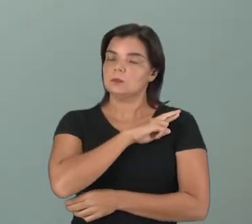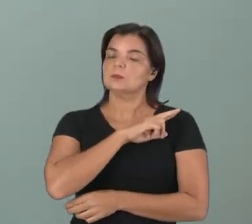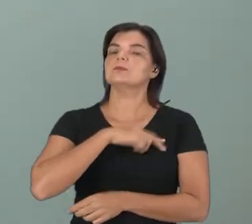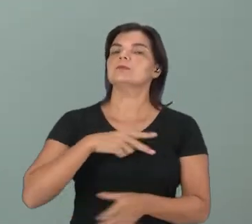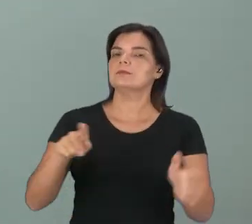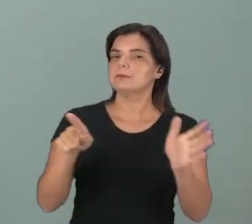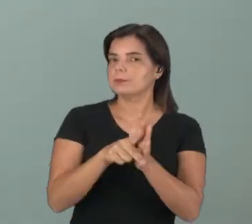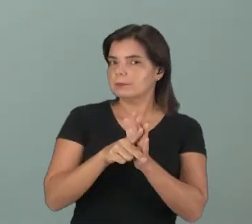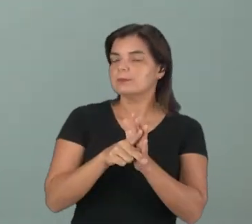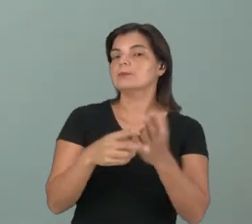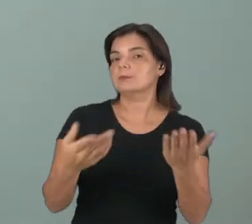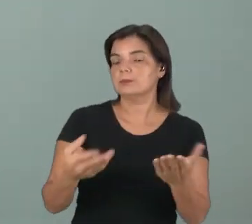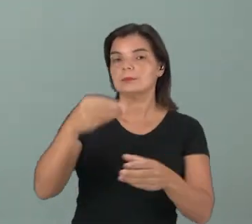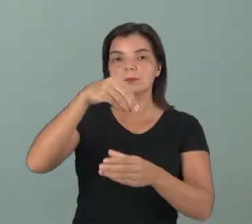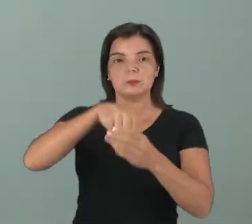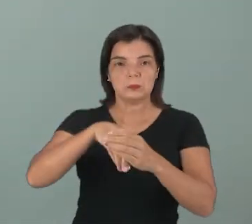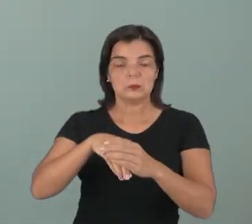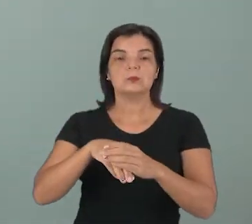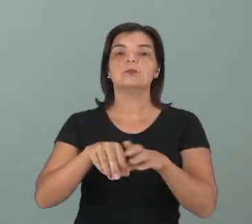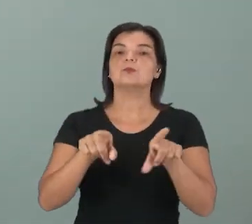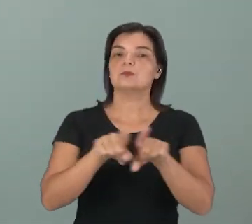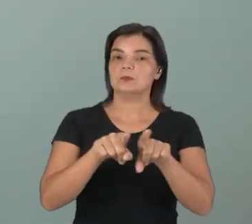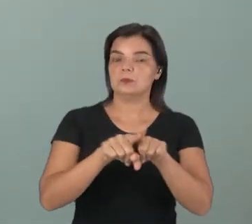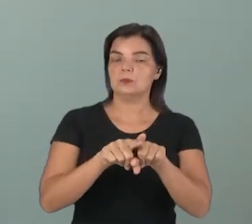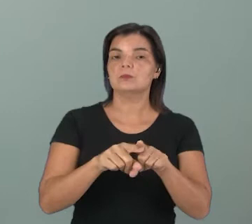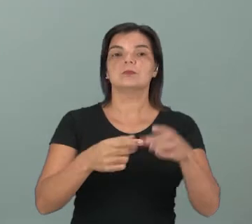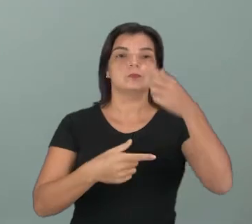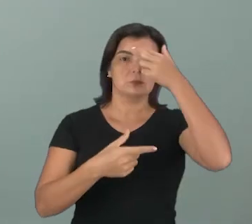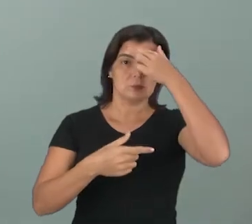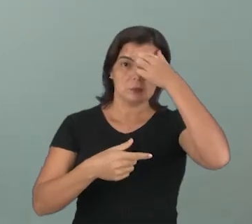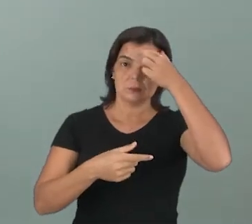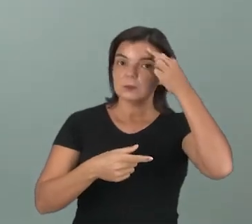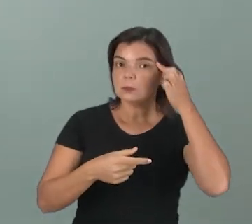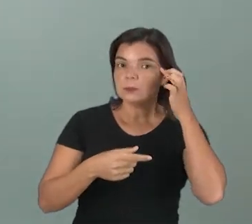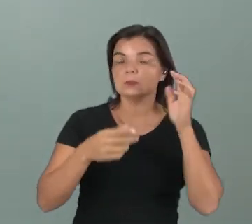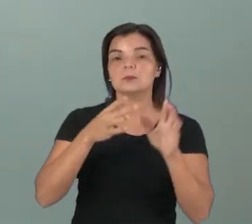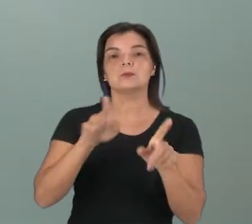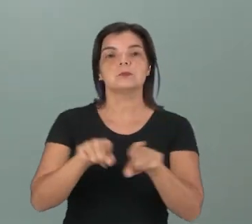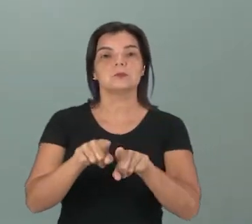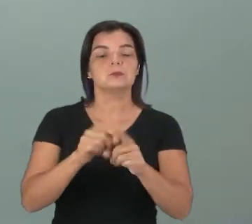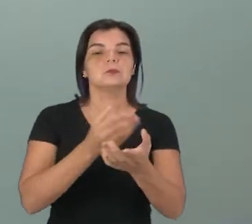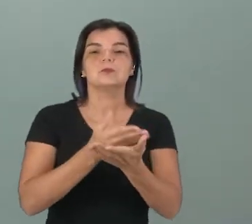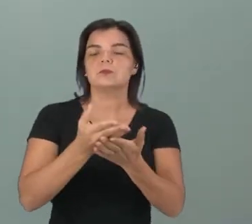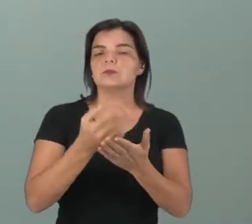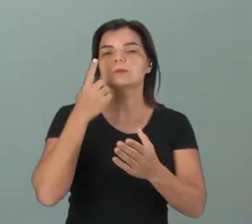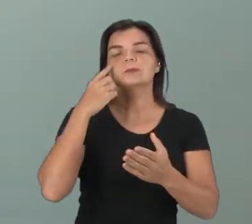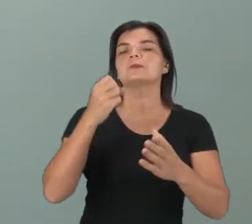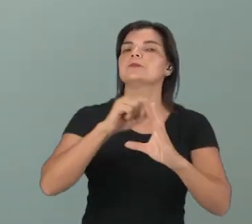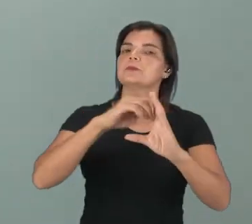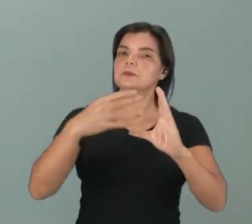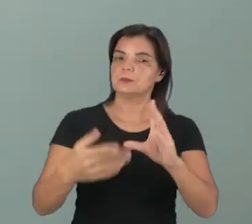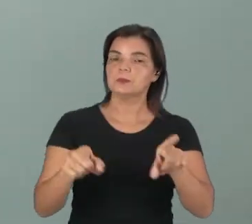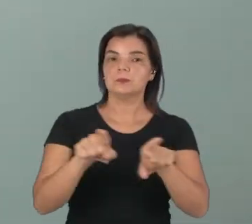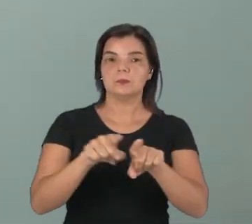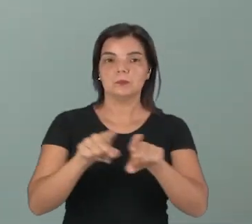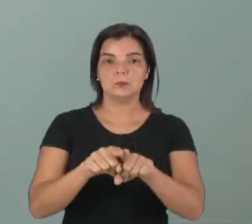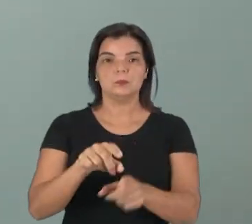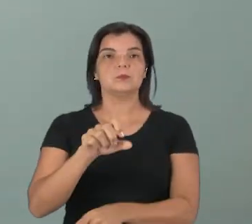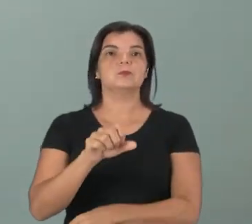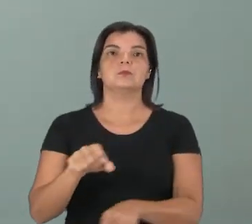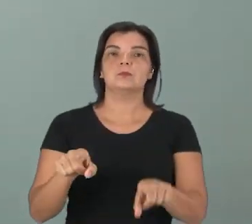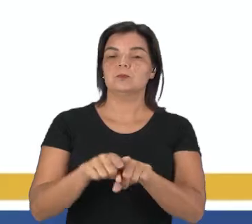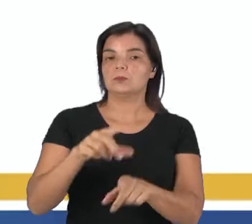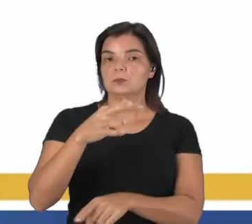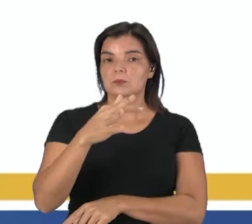bem específica dentro desse indivíduo. E aí, para começar, a gente vai caracterizar o sistema reprodutor